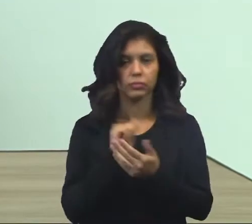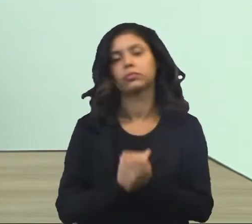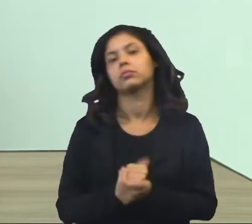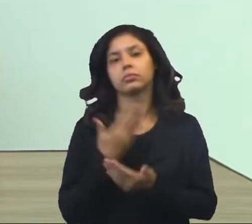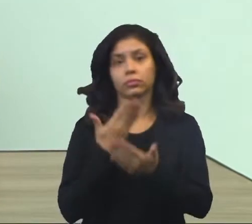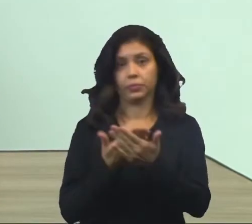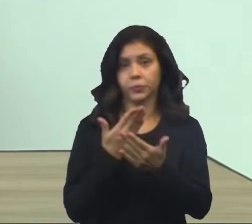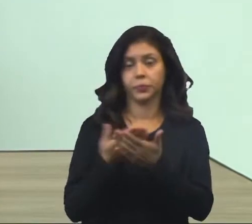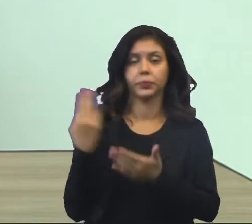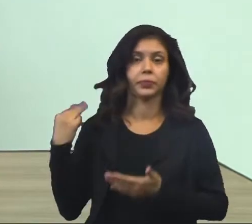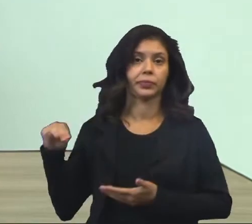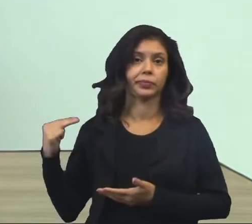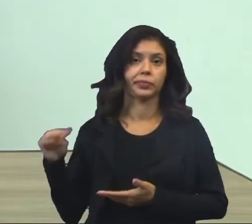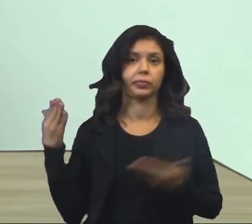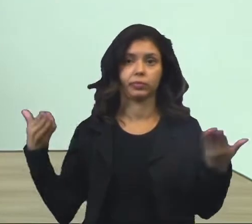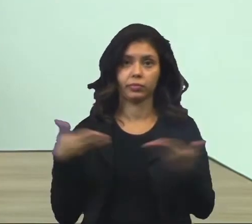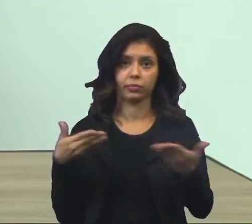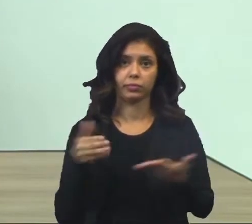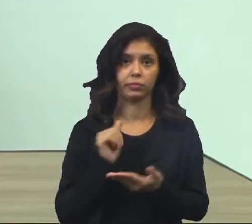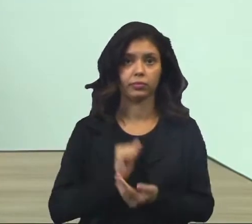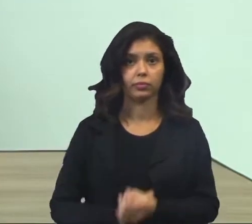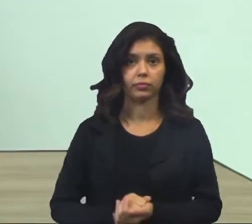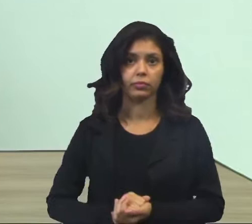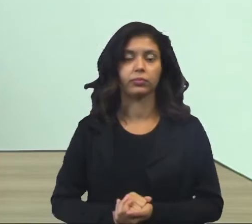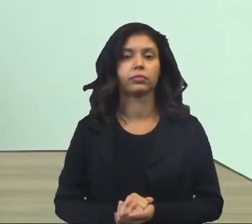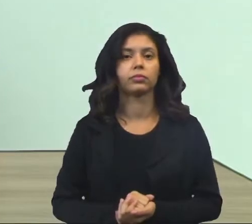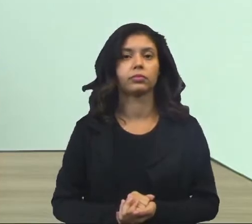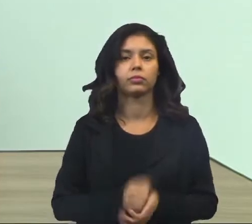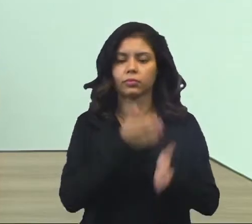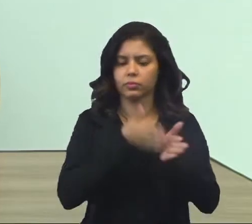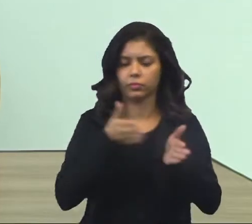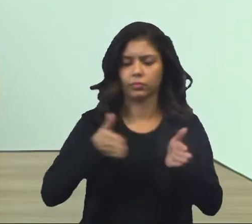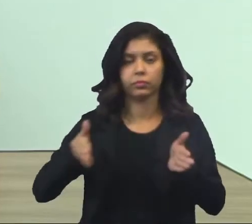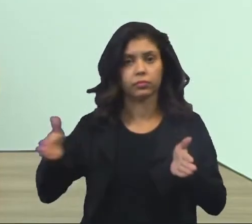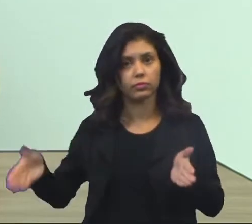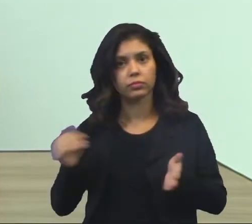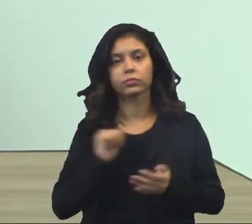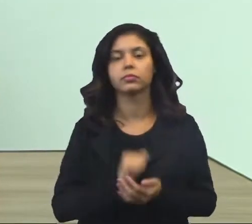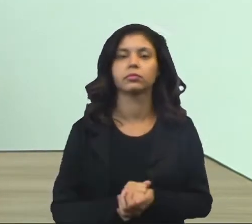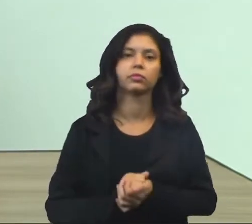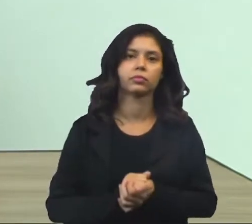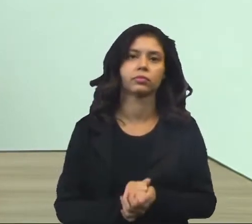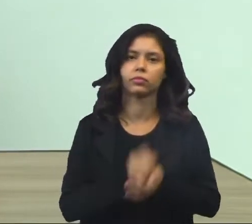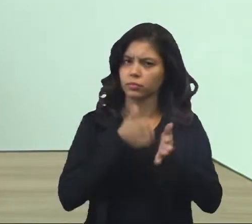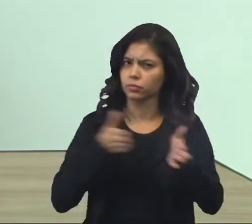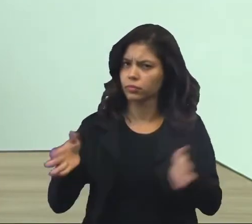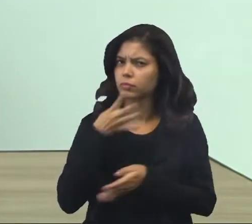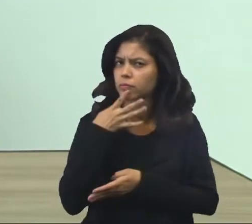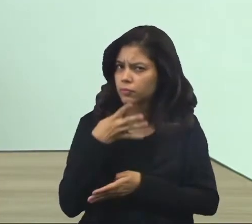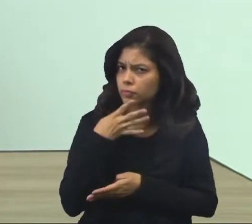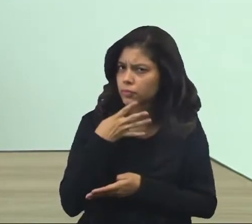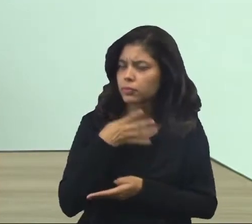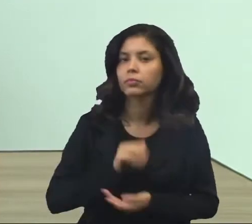de matemática, hoje vamos falar sobre sequências. Vocês já ouviram falar de sequências?